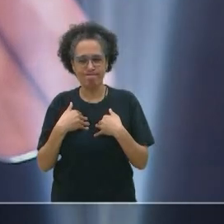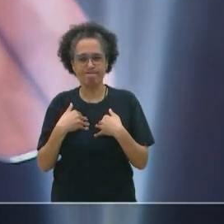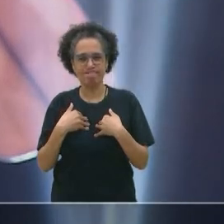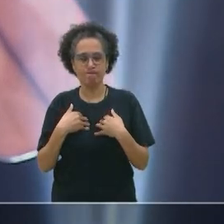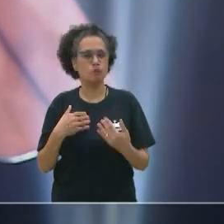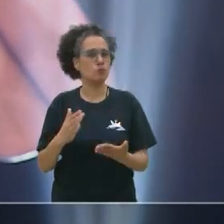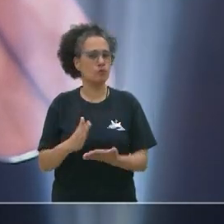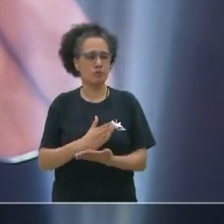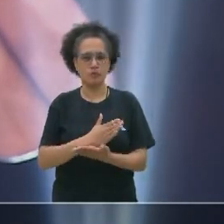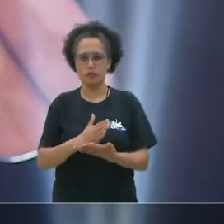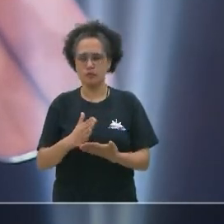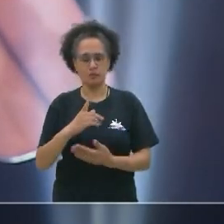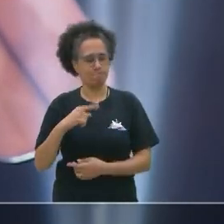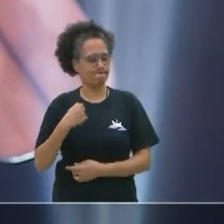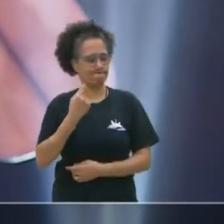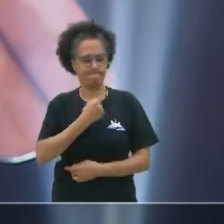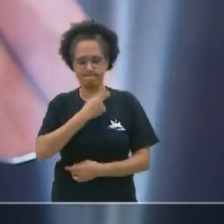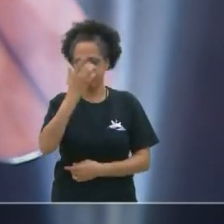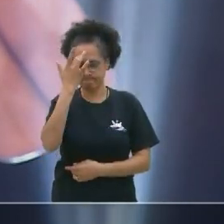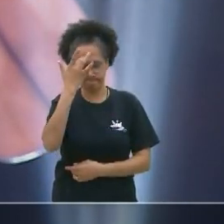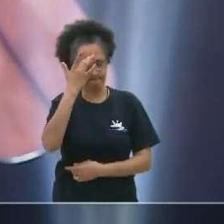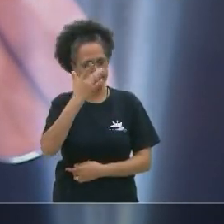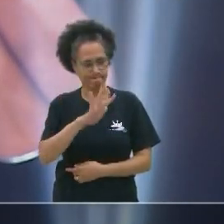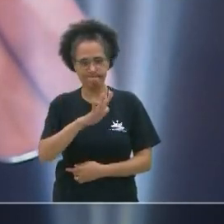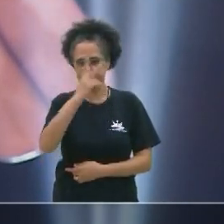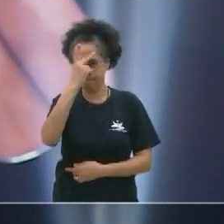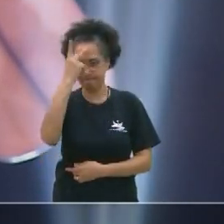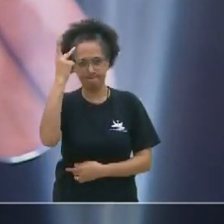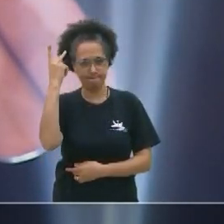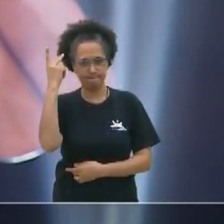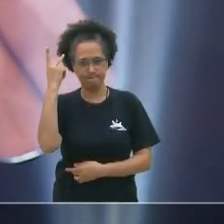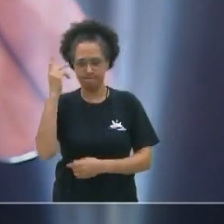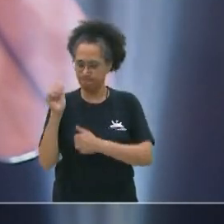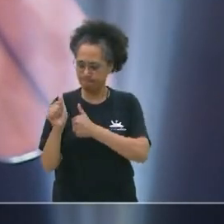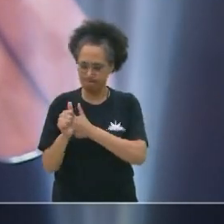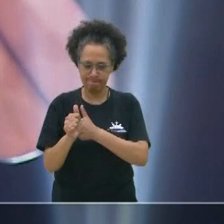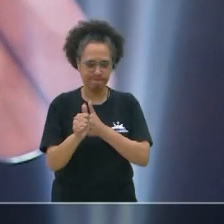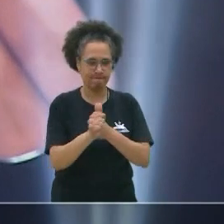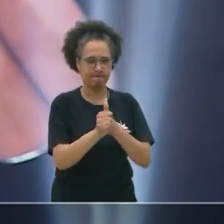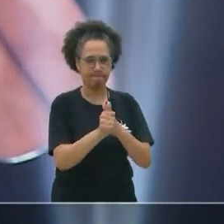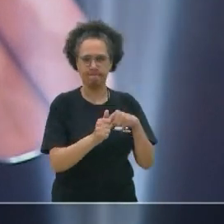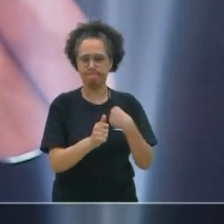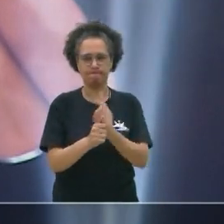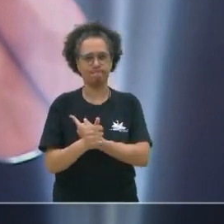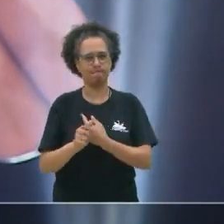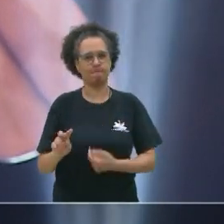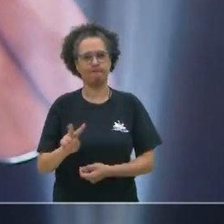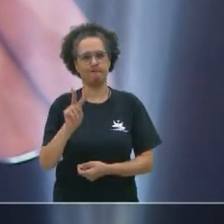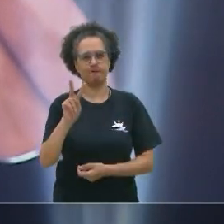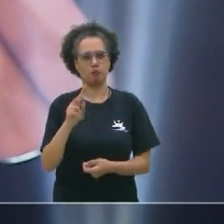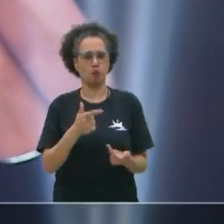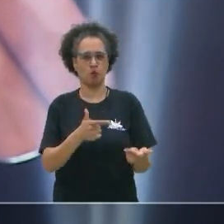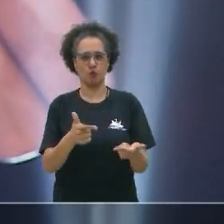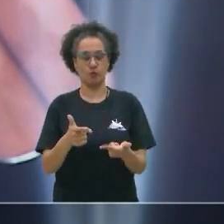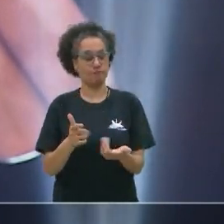Às vezes a gente não sabe valorizar as pessoas que estão próximas a nós. Às vezes a gente não tem